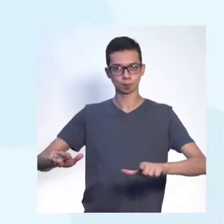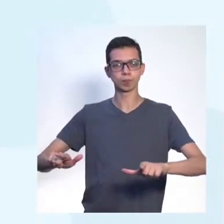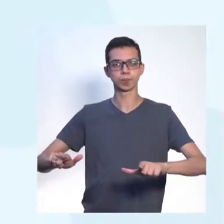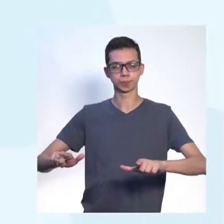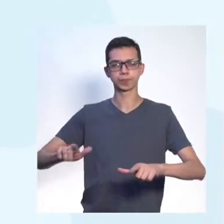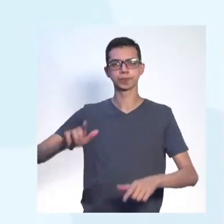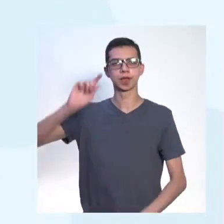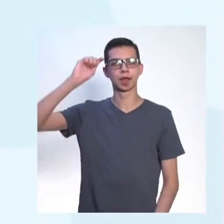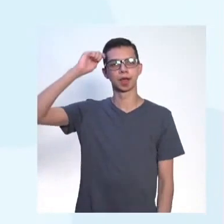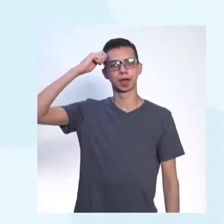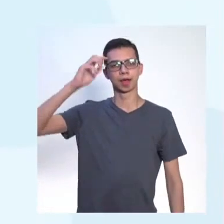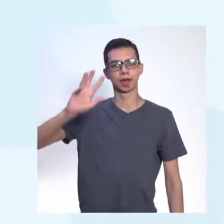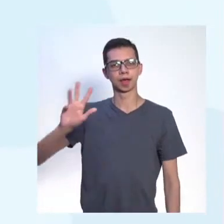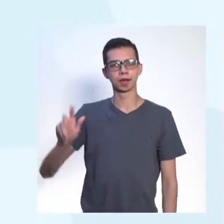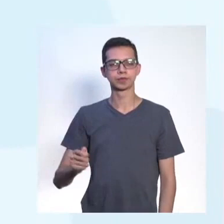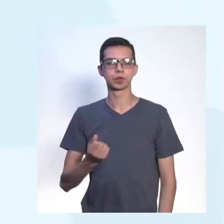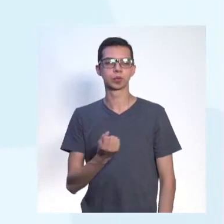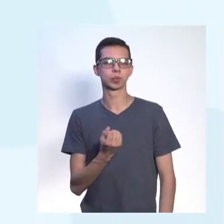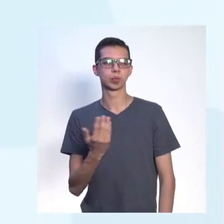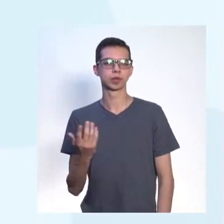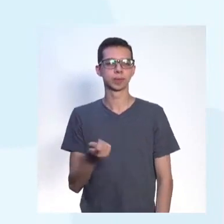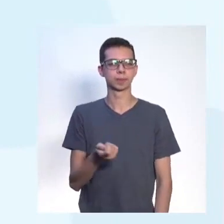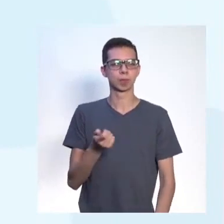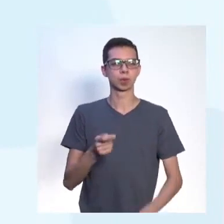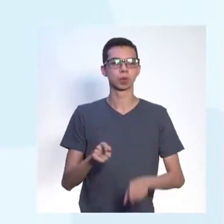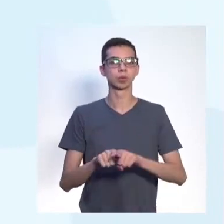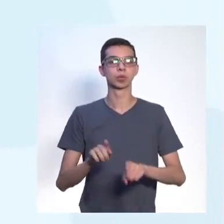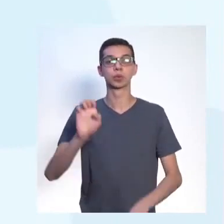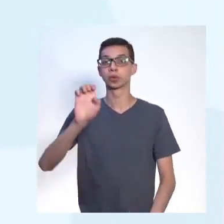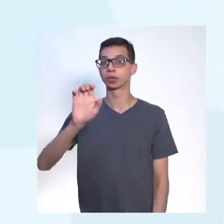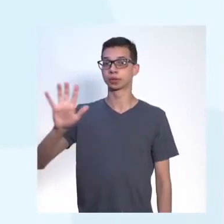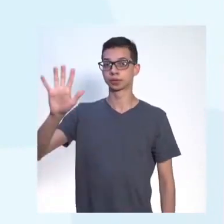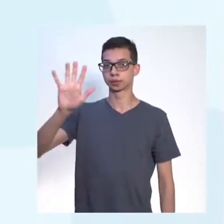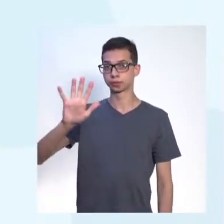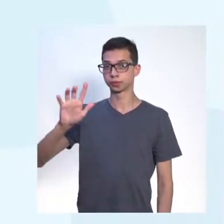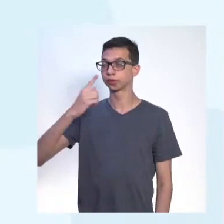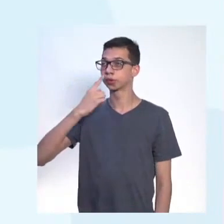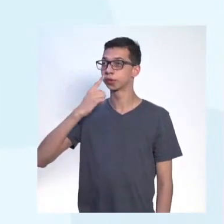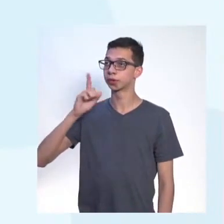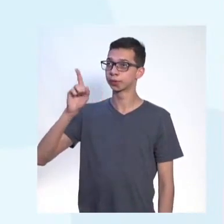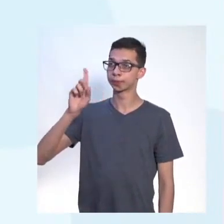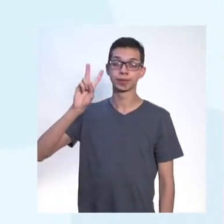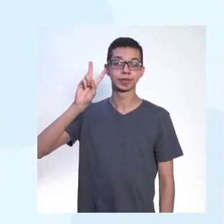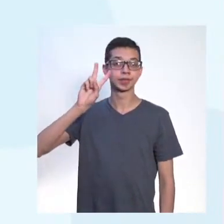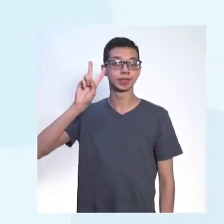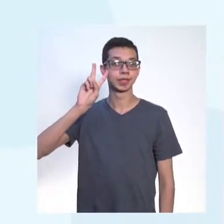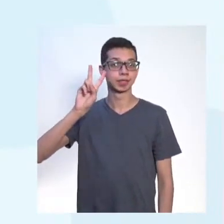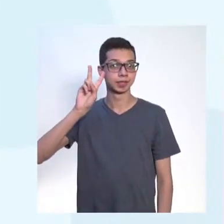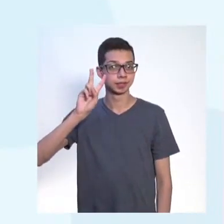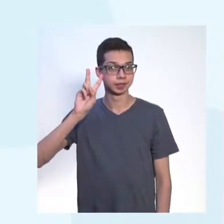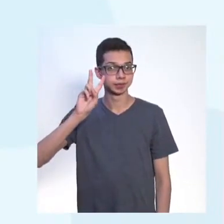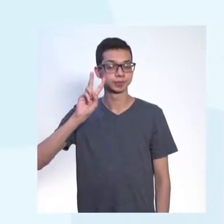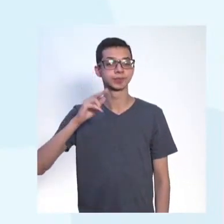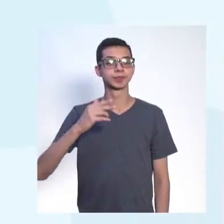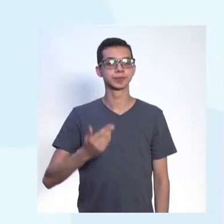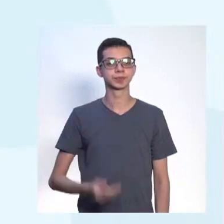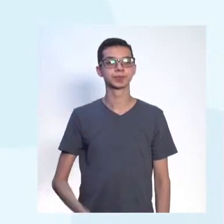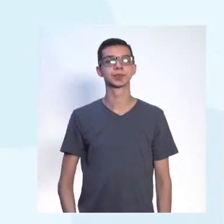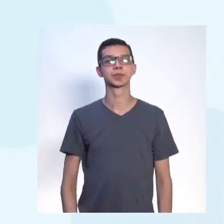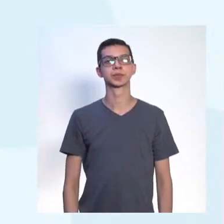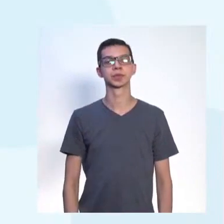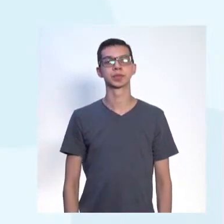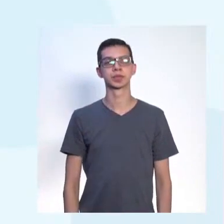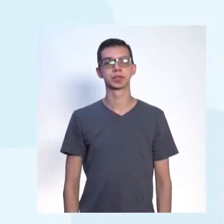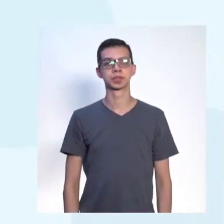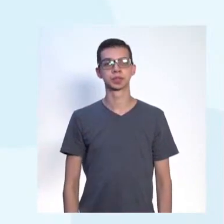menor quantidade aí, um nível mais baixo. Né? A Europa, a gente tem que lembrar, né, que sofreu, né, o maior desgaste,